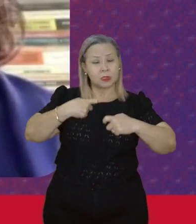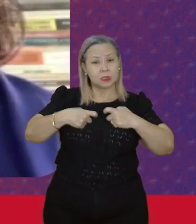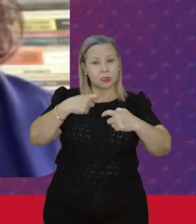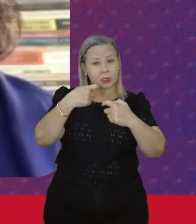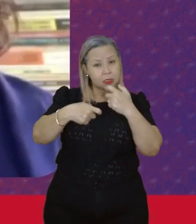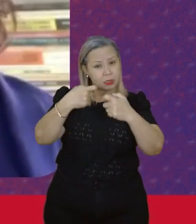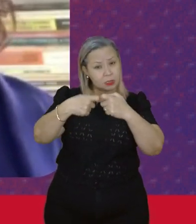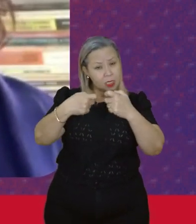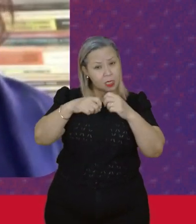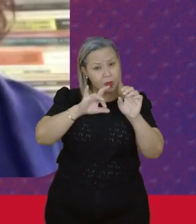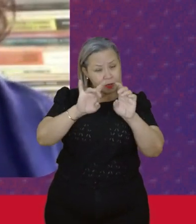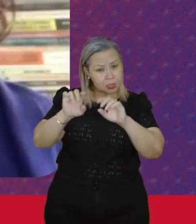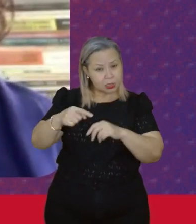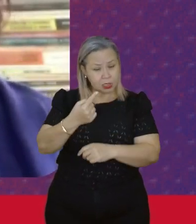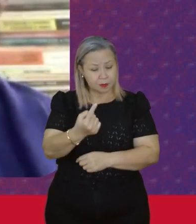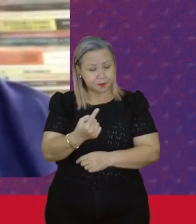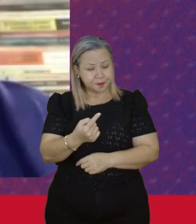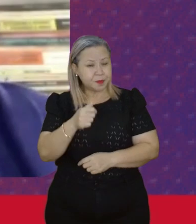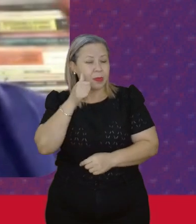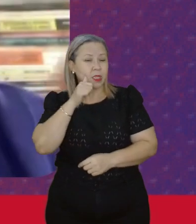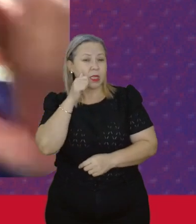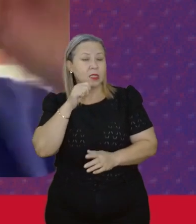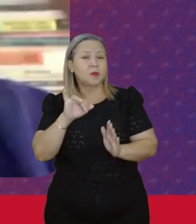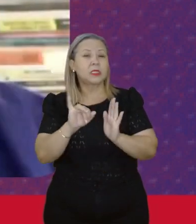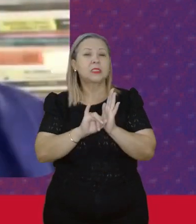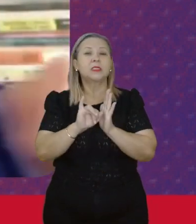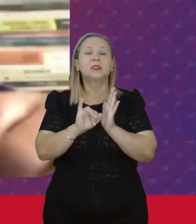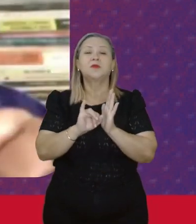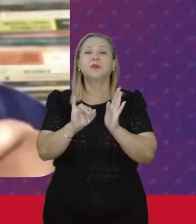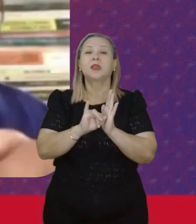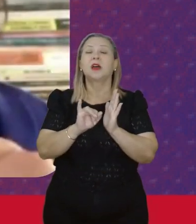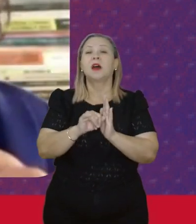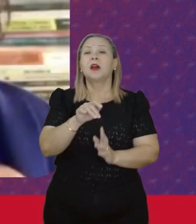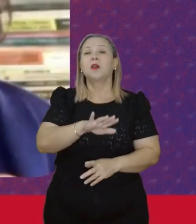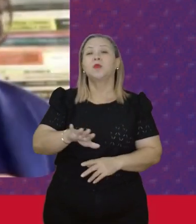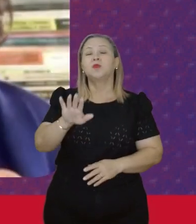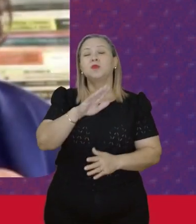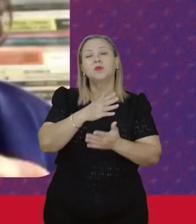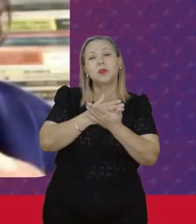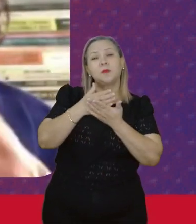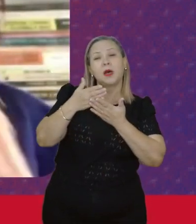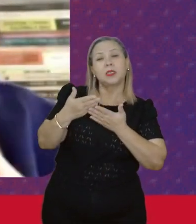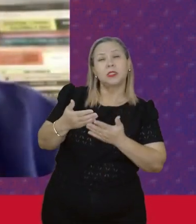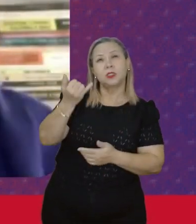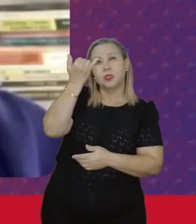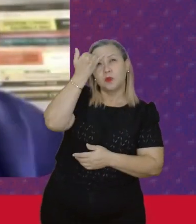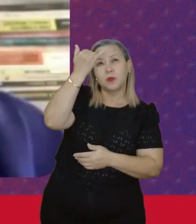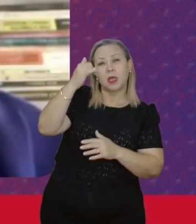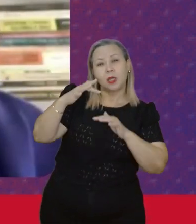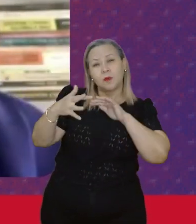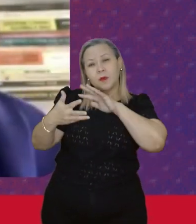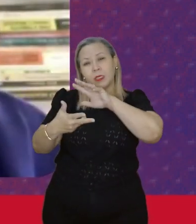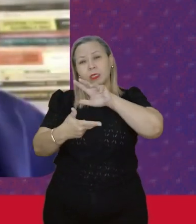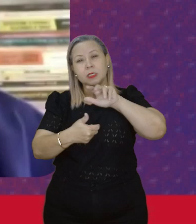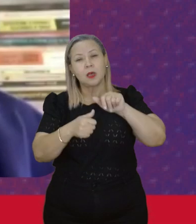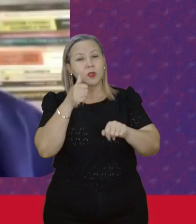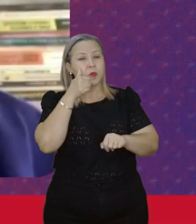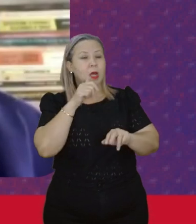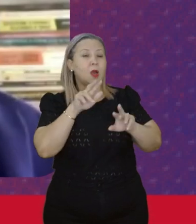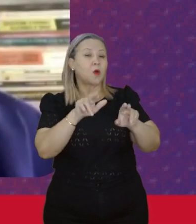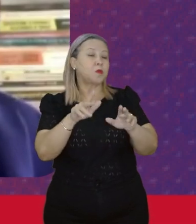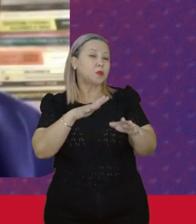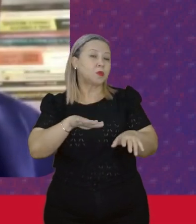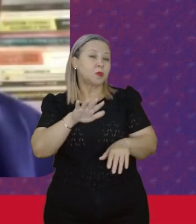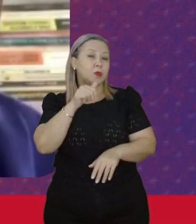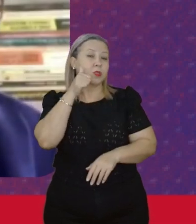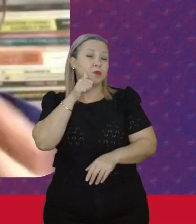Então, as mulheres se identificariam todas a partir de uma ideia universal de mulher, como se todas as